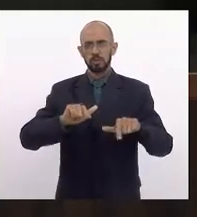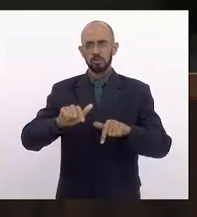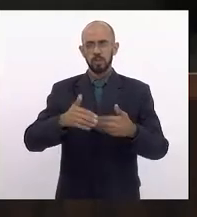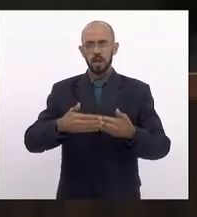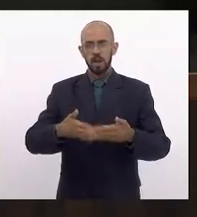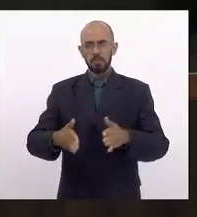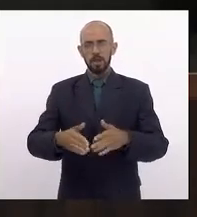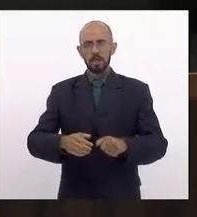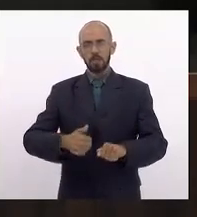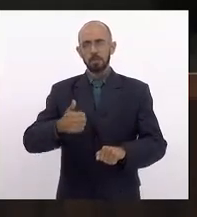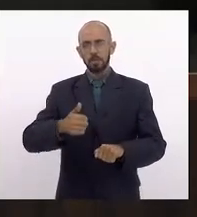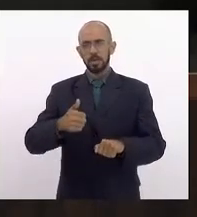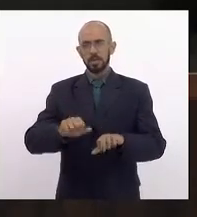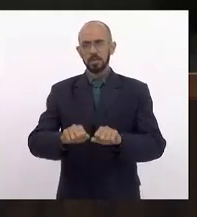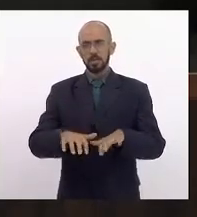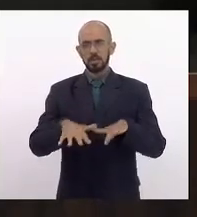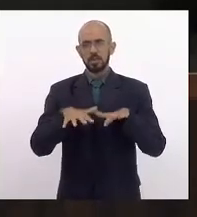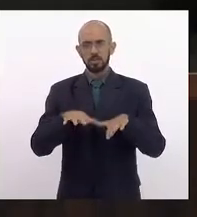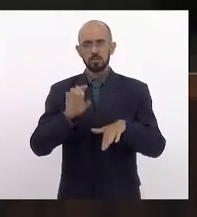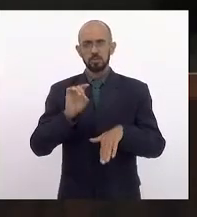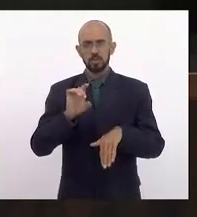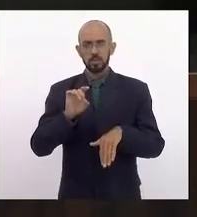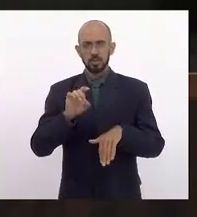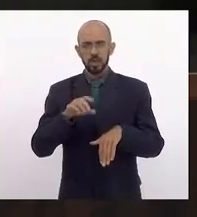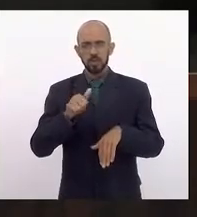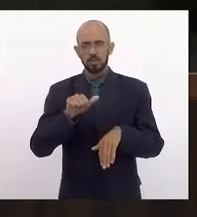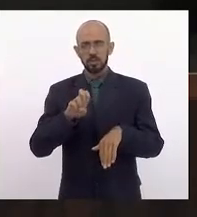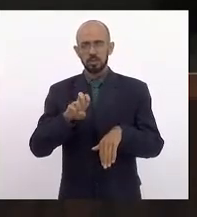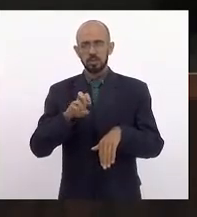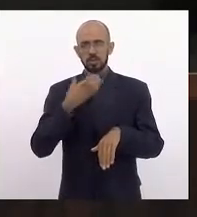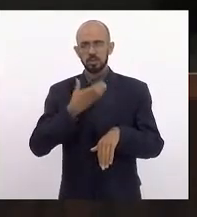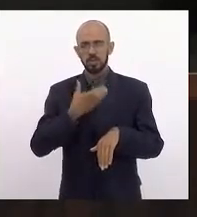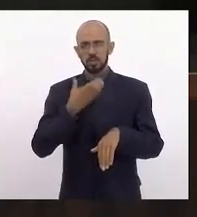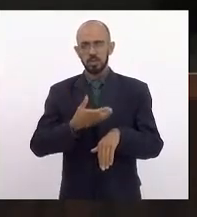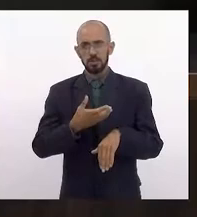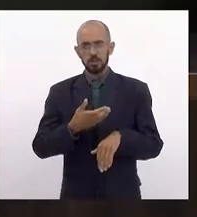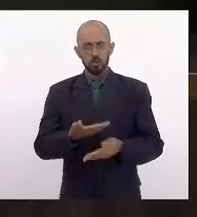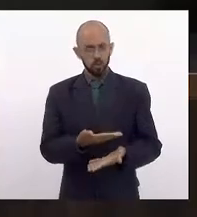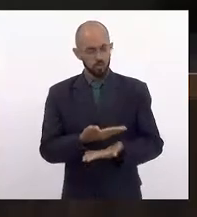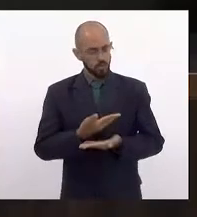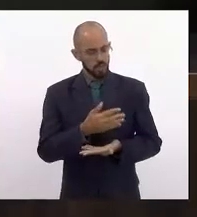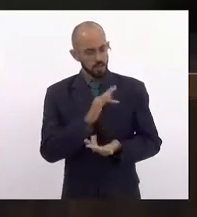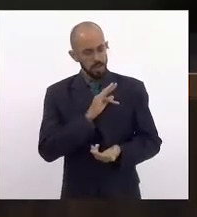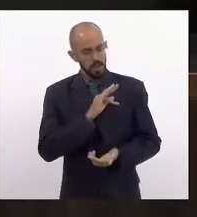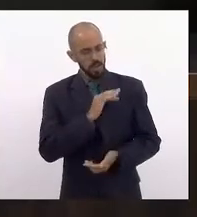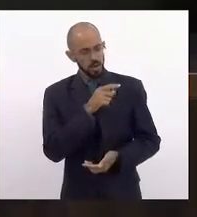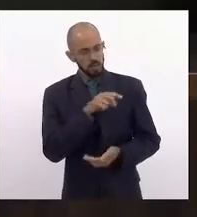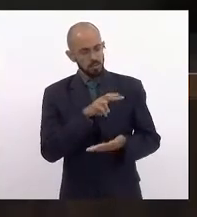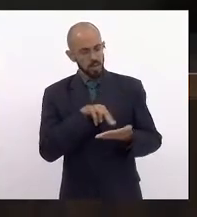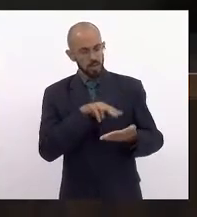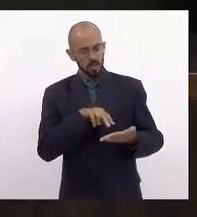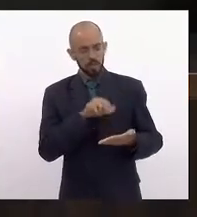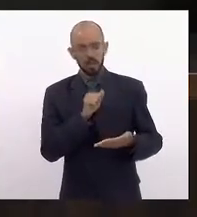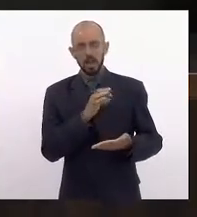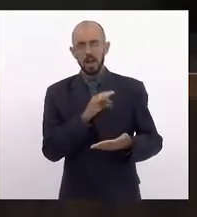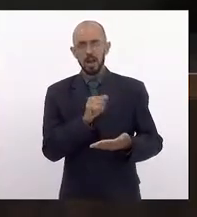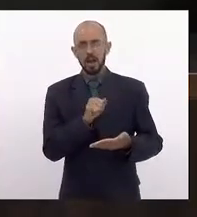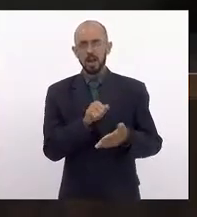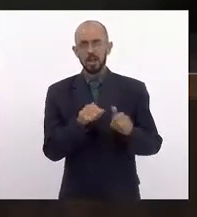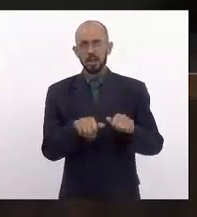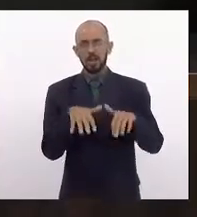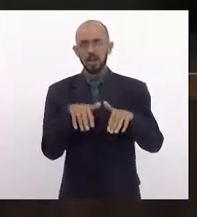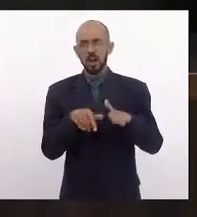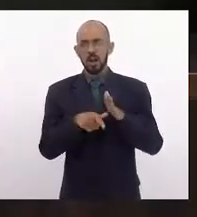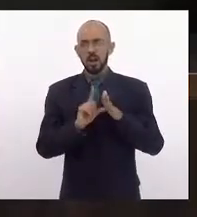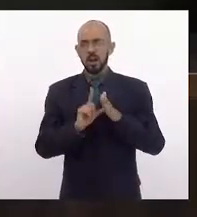primeira sessão extraordinária no dia quinze de dezembro a presidência convida a deputada Martha Rocha faz a leitura da ata da sessão anterior